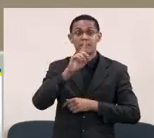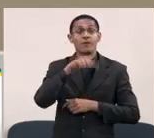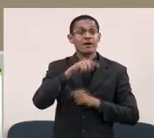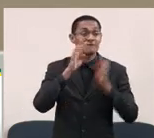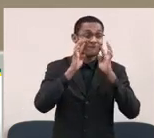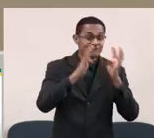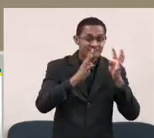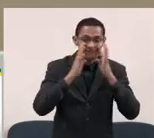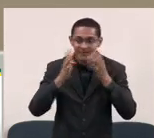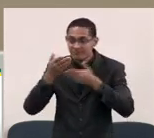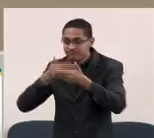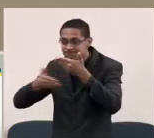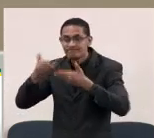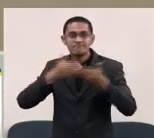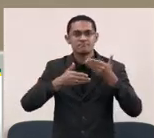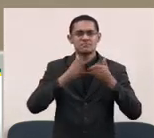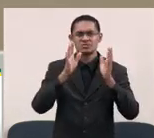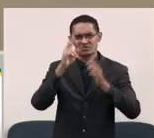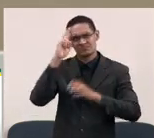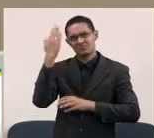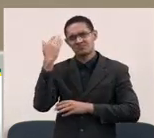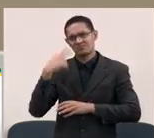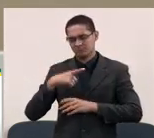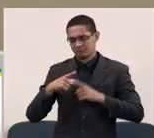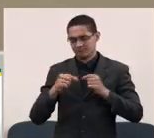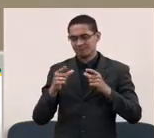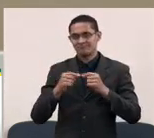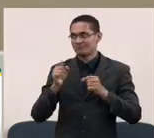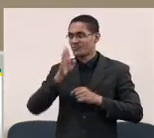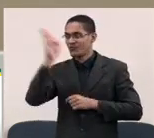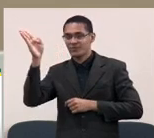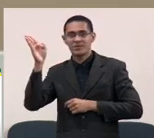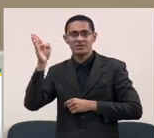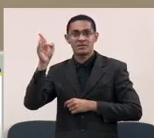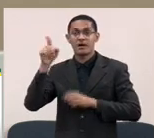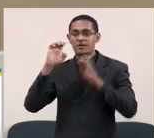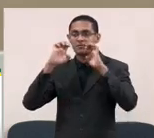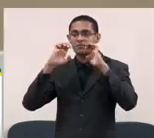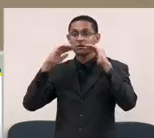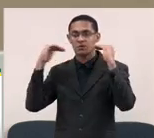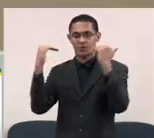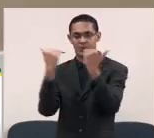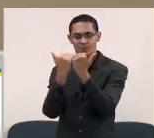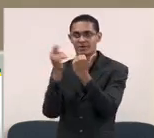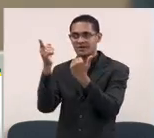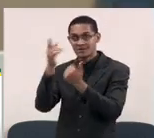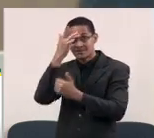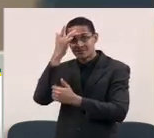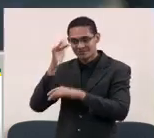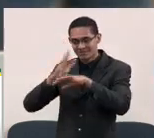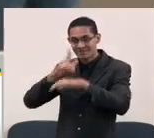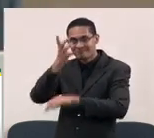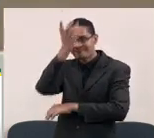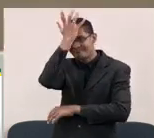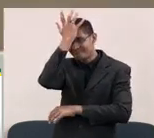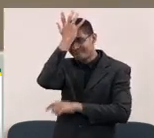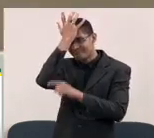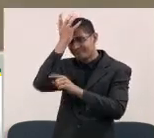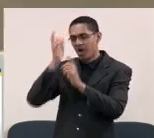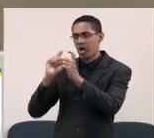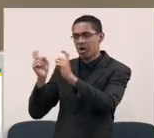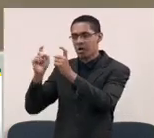isso há um mês e meio atrás, quando eu estive em Brasília, para um congresso sobre pessoas com autismo, que eu